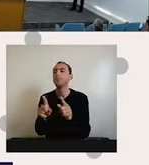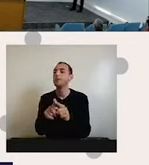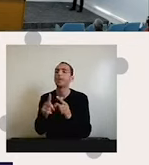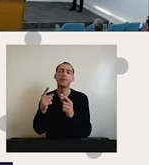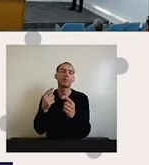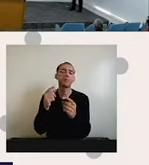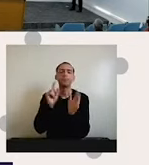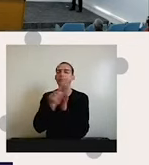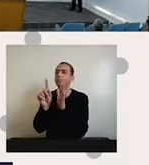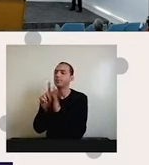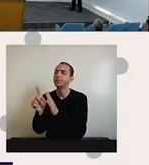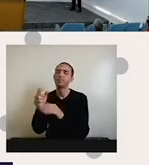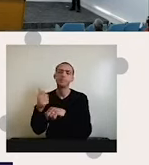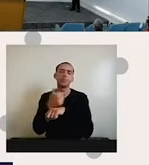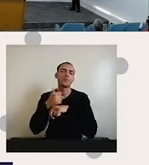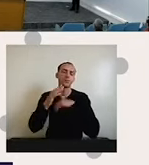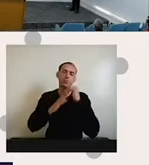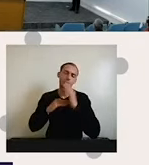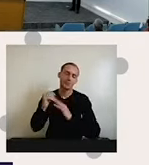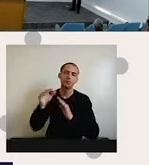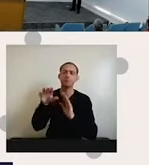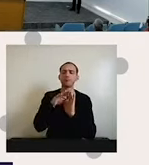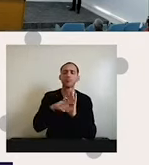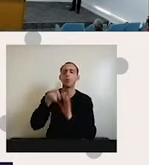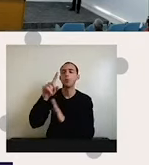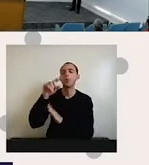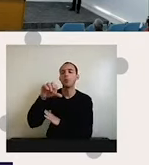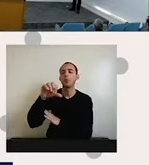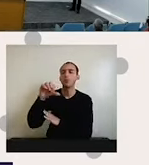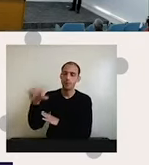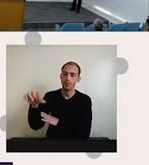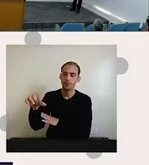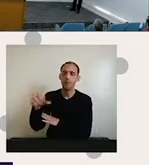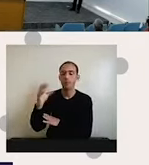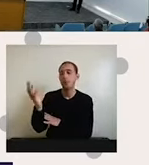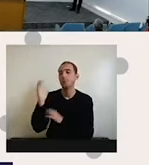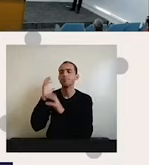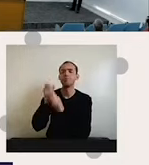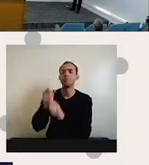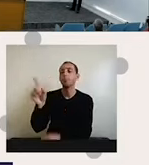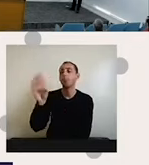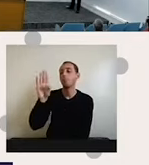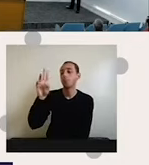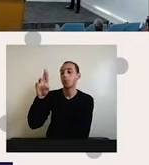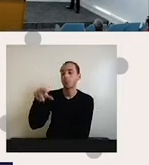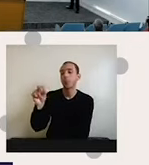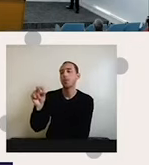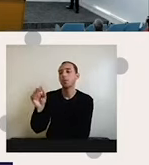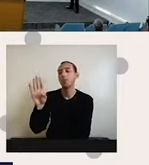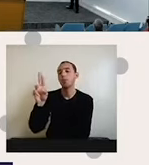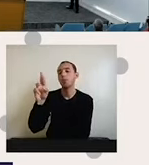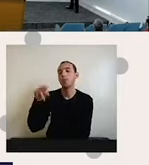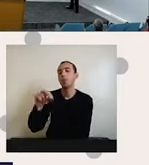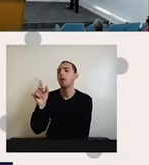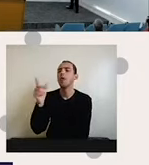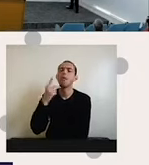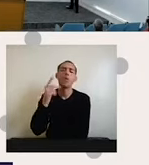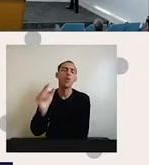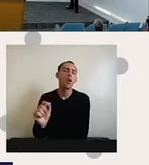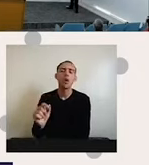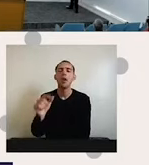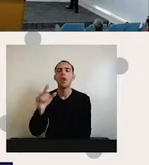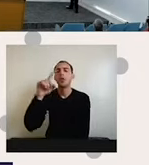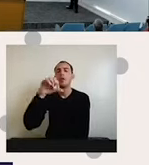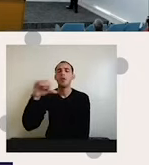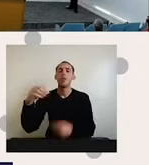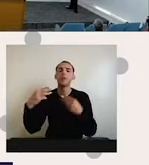burnout atualmente, e desde 1999 o Ministério da Saúde já disse que o esgotamento profissional é uma doença relacionada